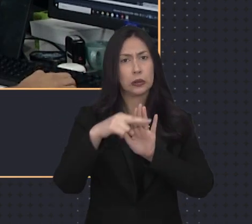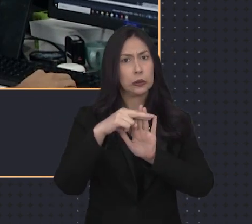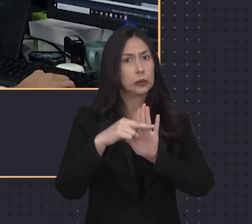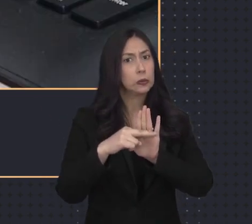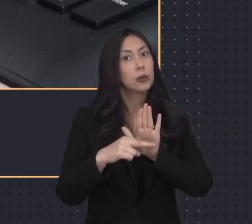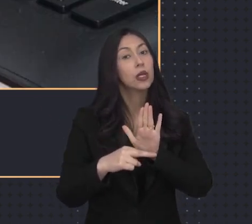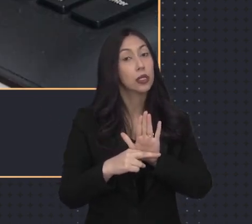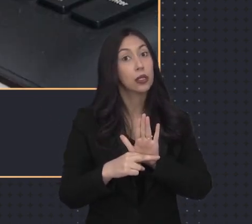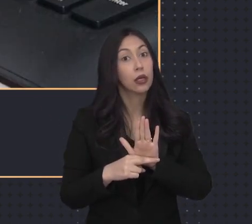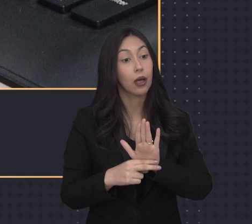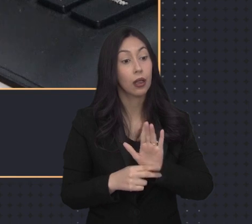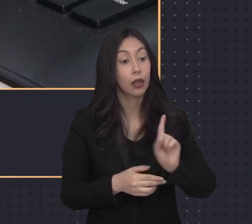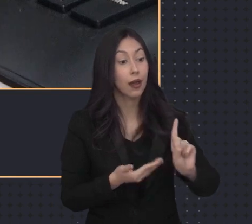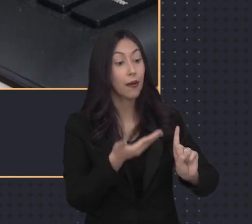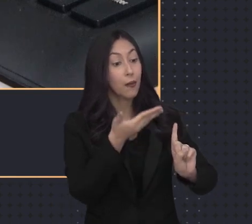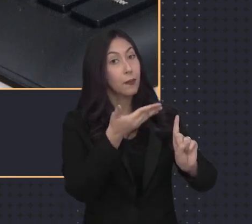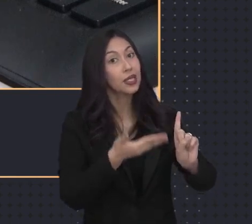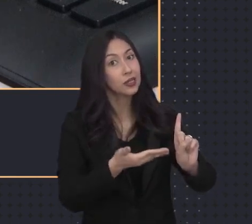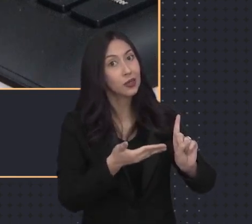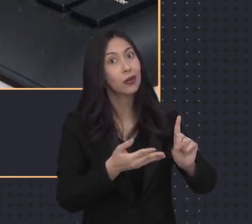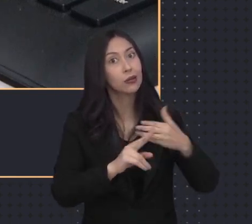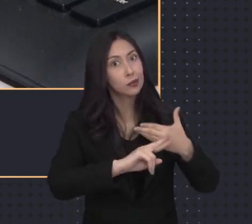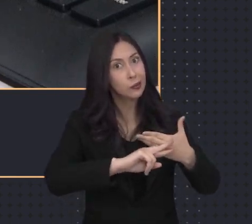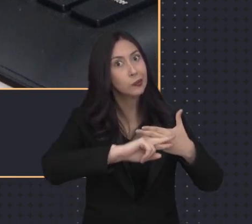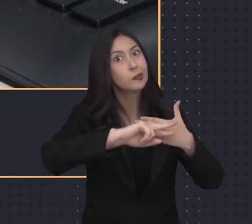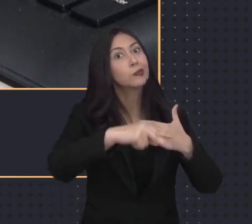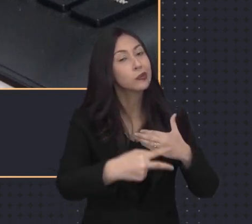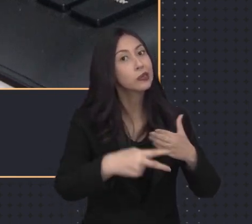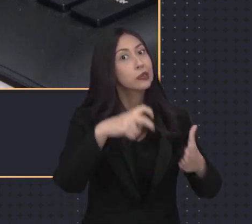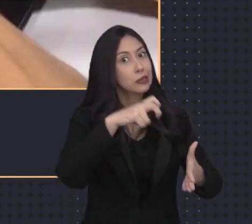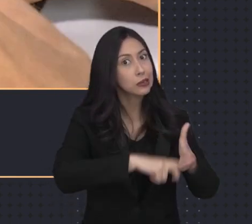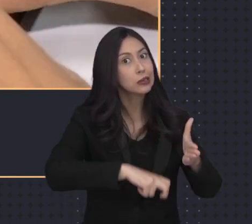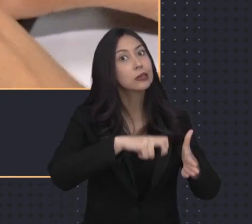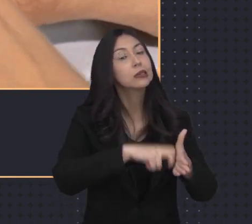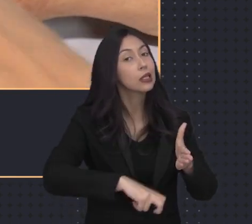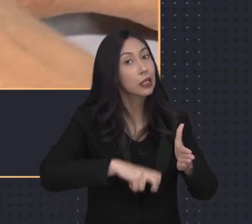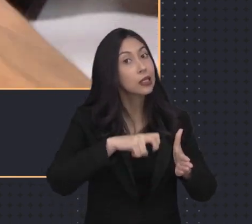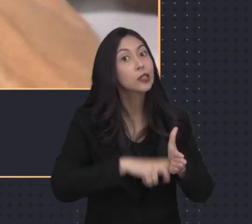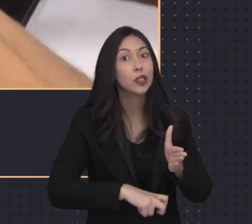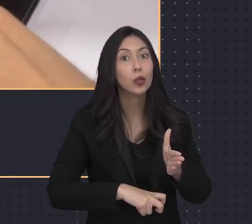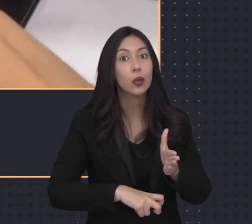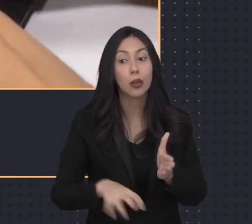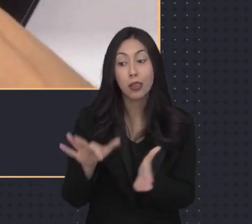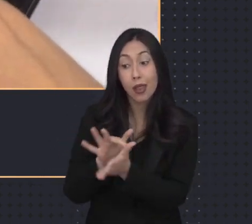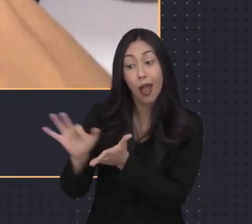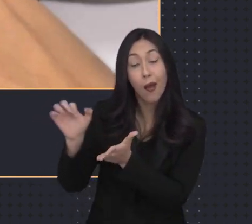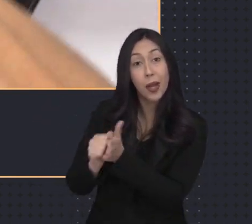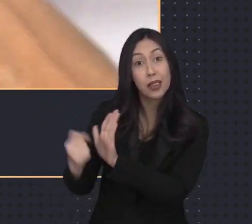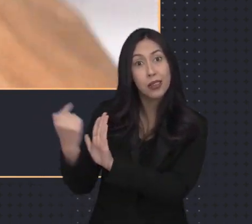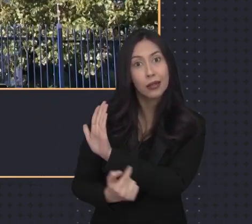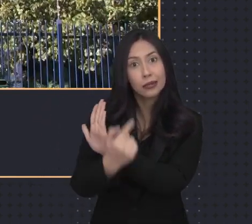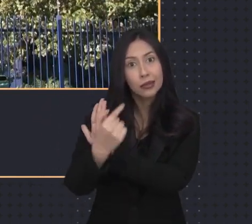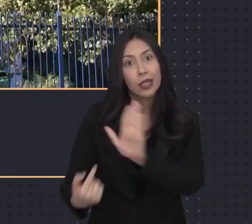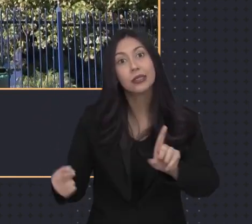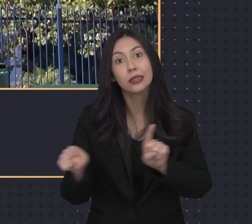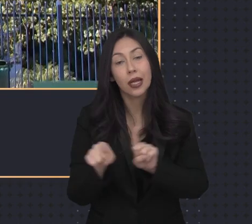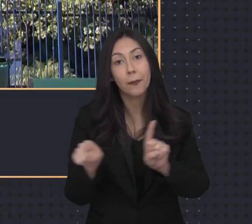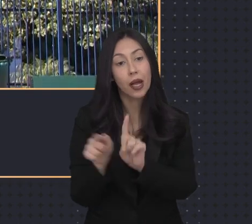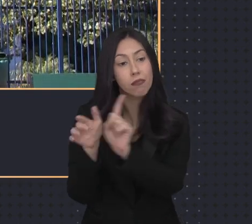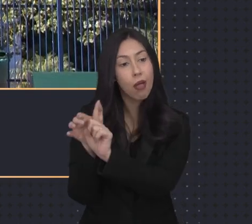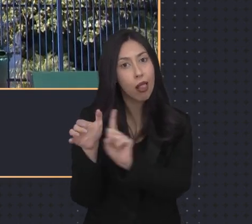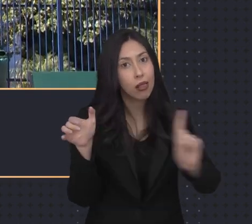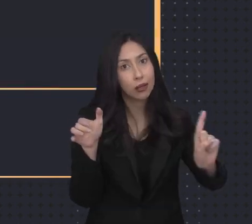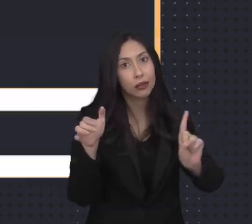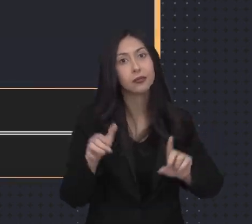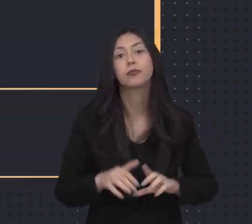da lei, o candidato poderá sofrer penalidades, que vão desde o cancelamento da inscrição à